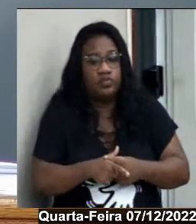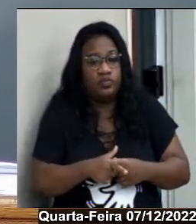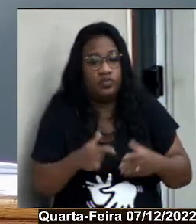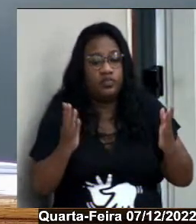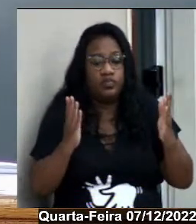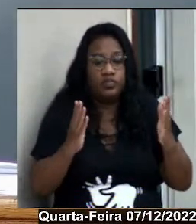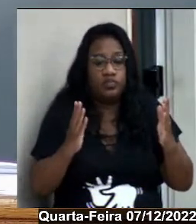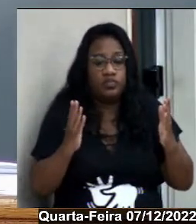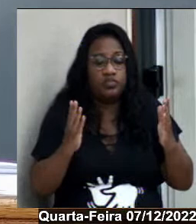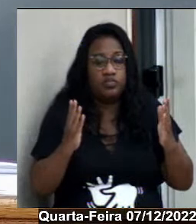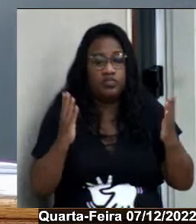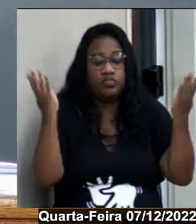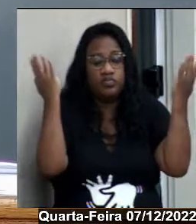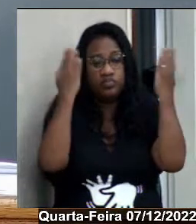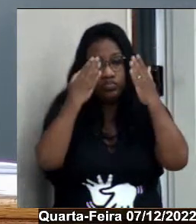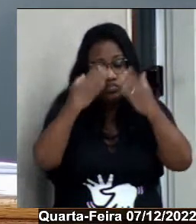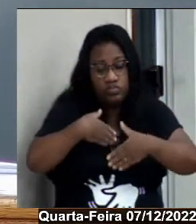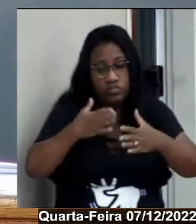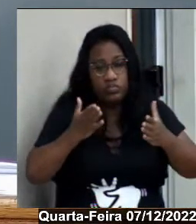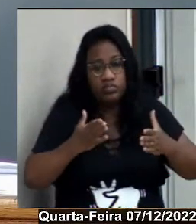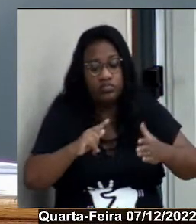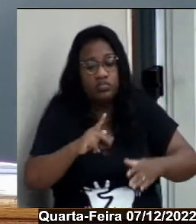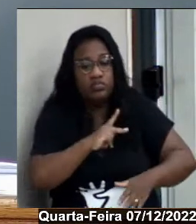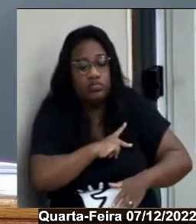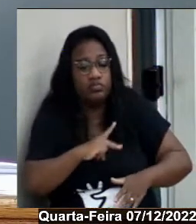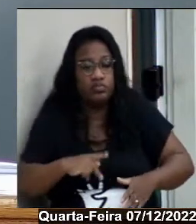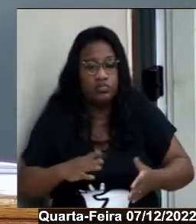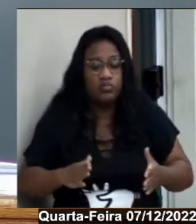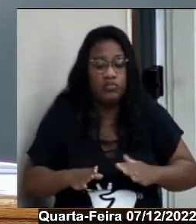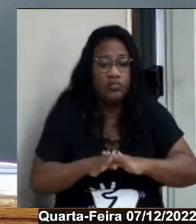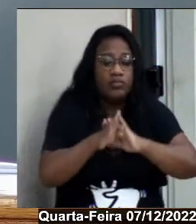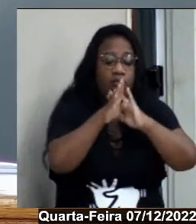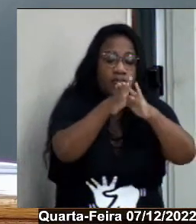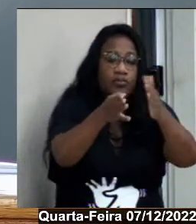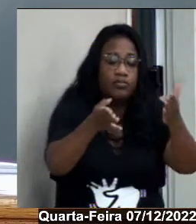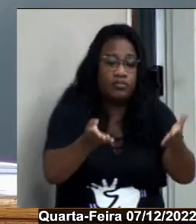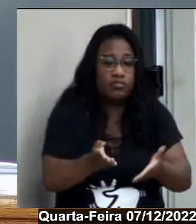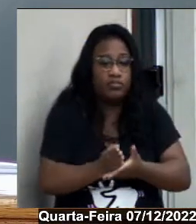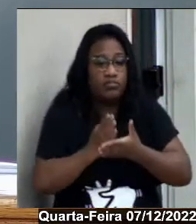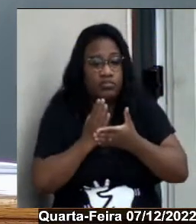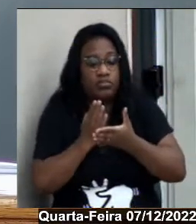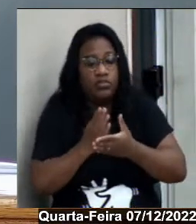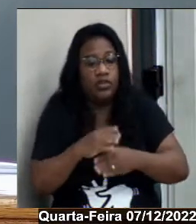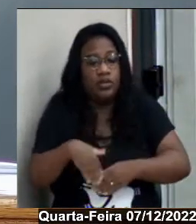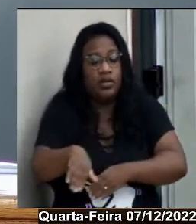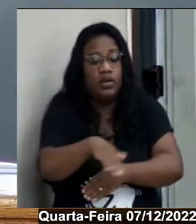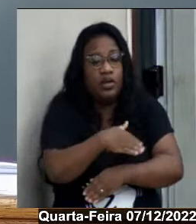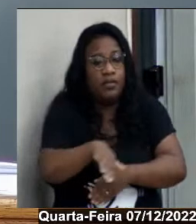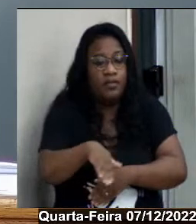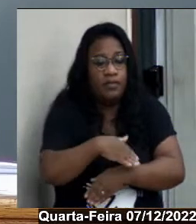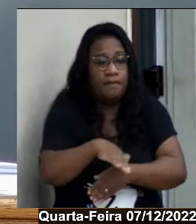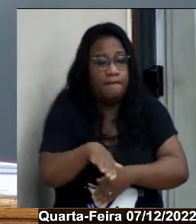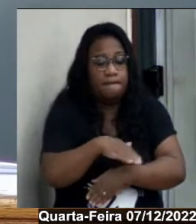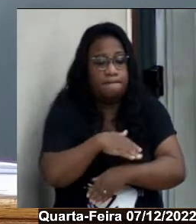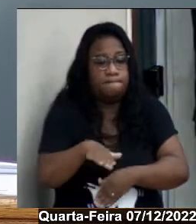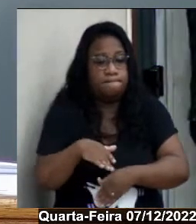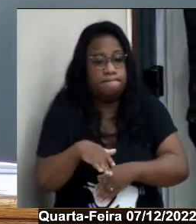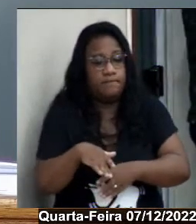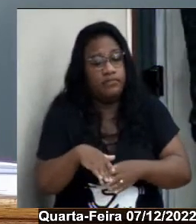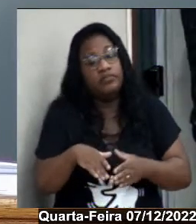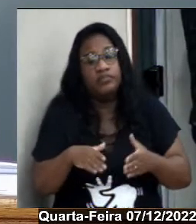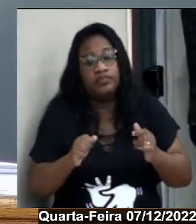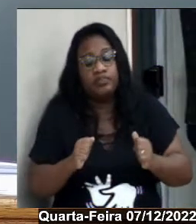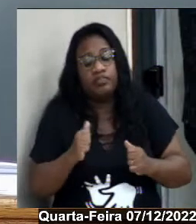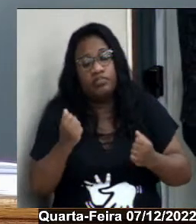aprova a medida que vai beneficiar policiais militares, bombeiros, policiais civis, federais, rodoviários e penais e